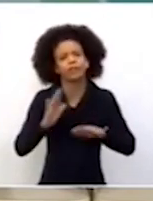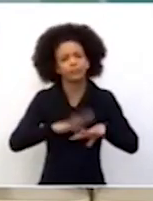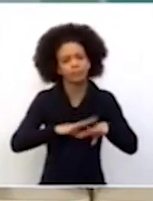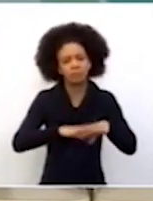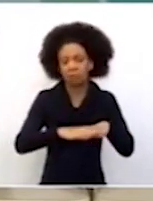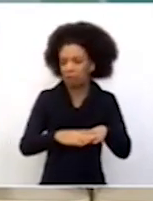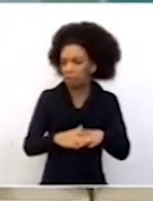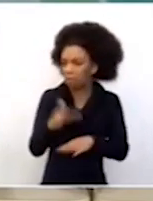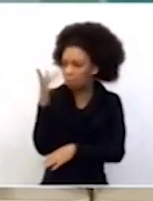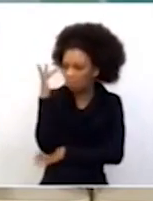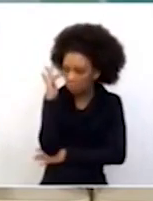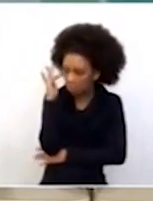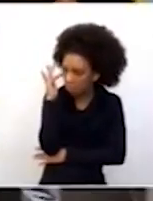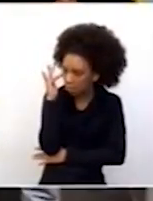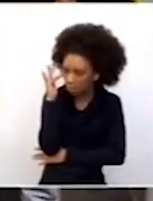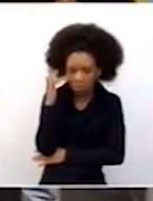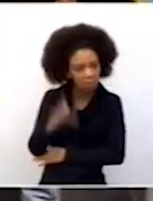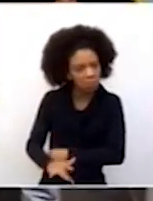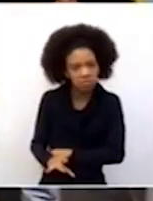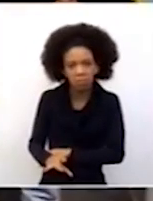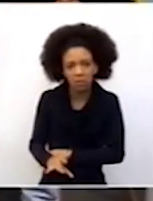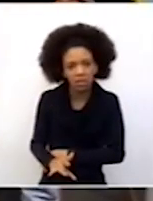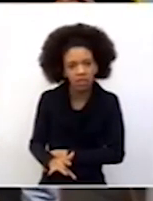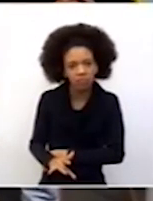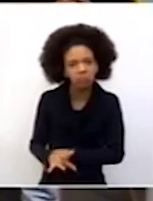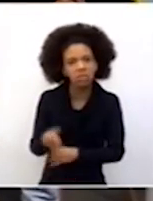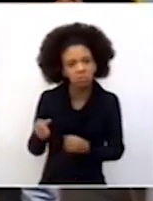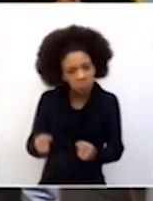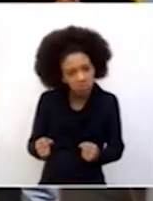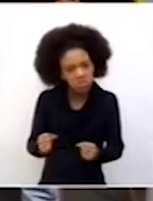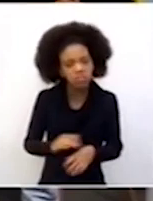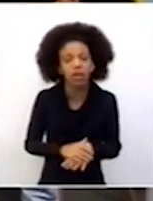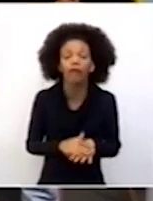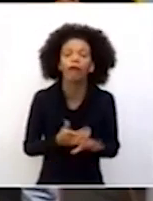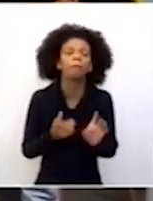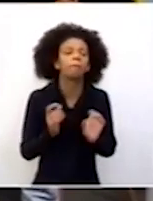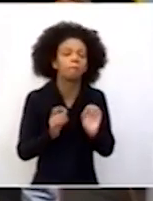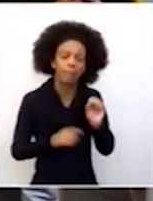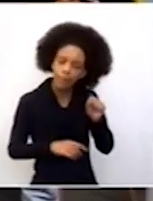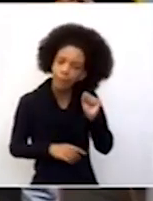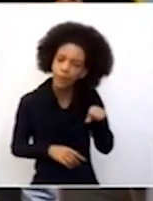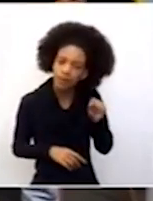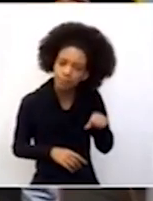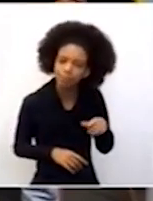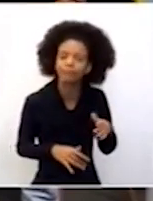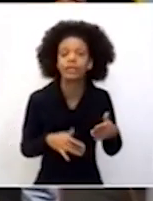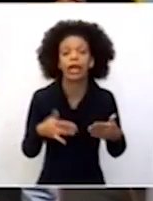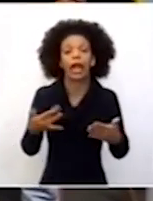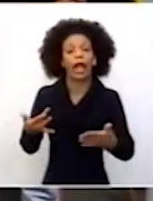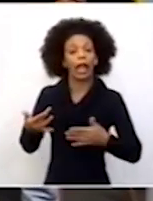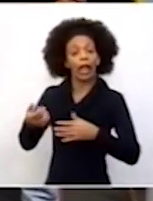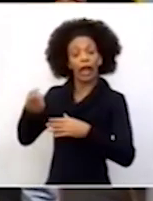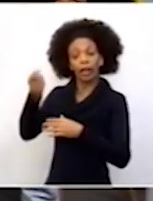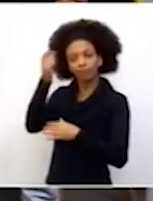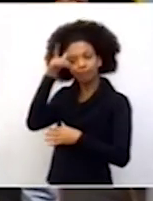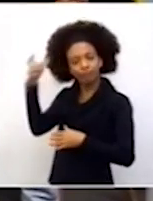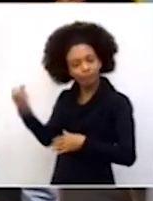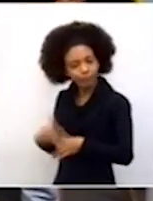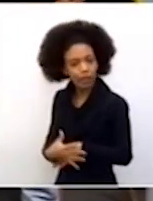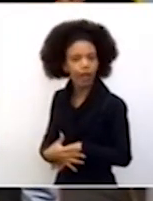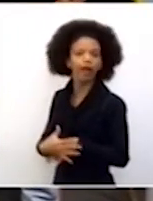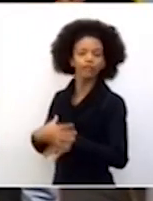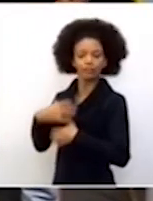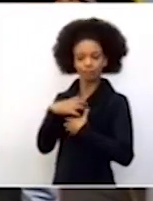eu tinha pensado em tudo isso. Exatamente, né? A questão que é da criatividade, né? A criticidade, a autonomia. Então, tá vendo